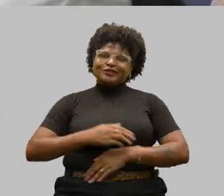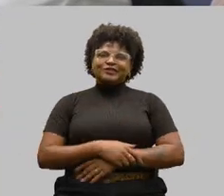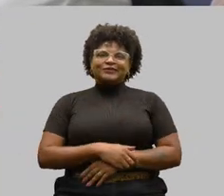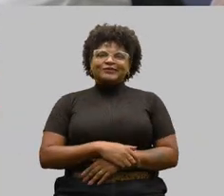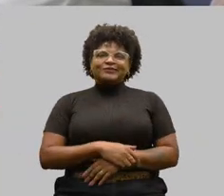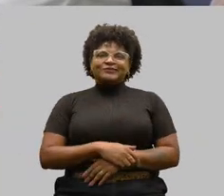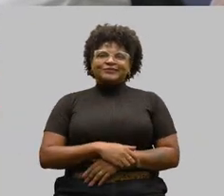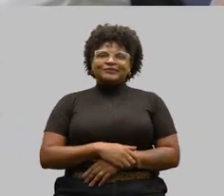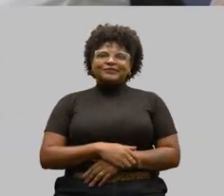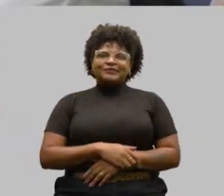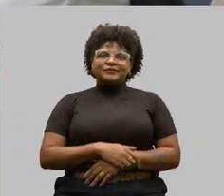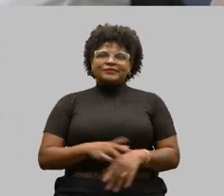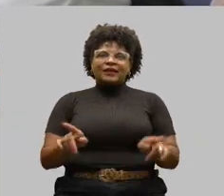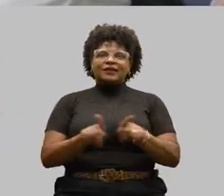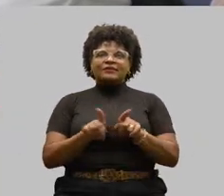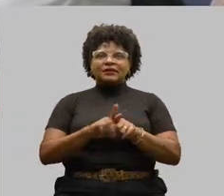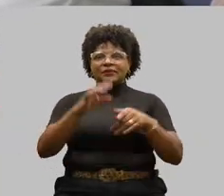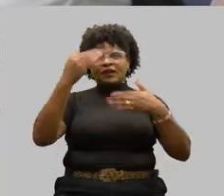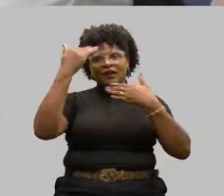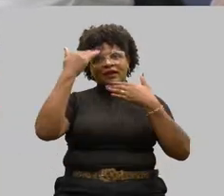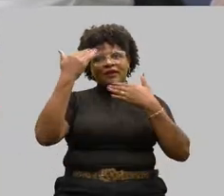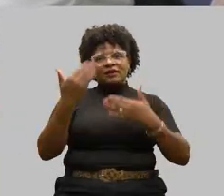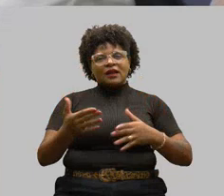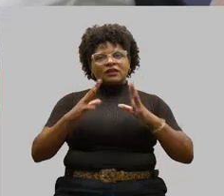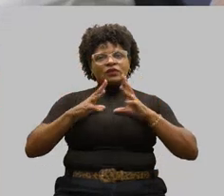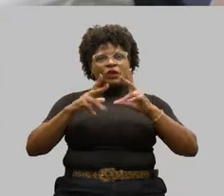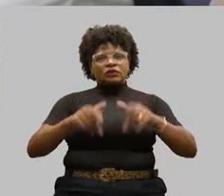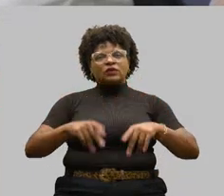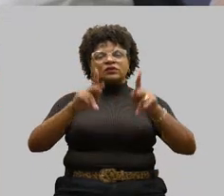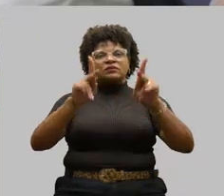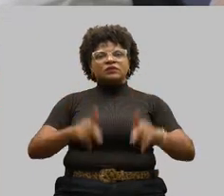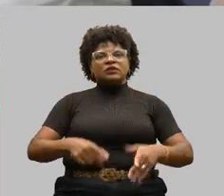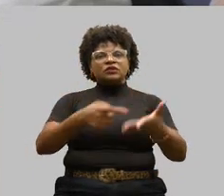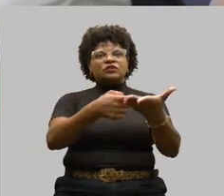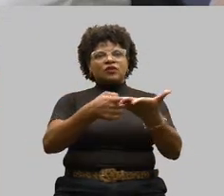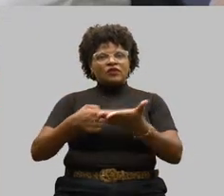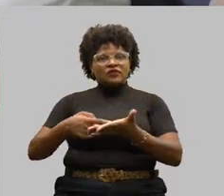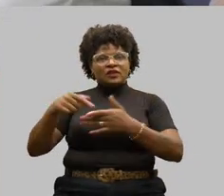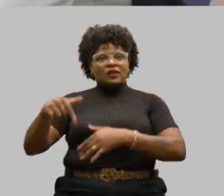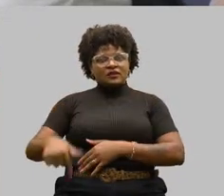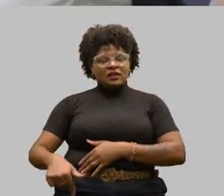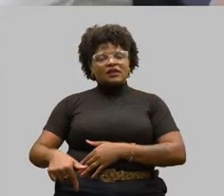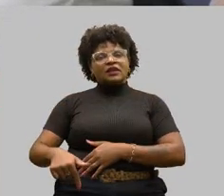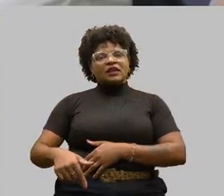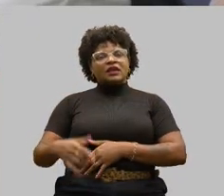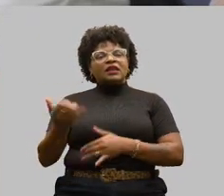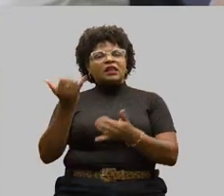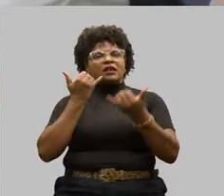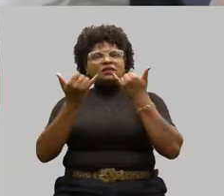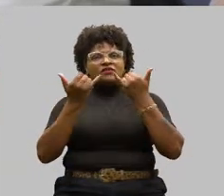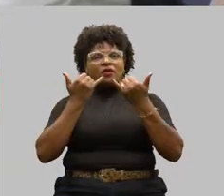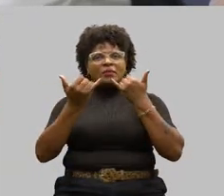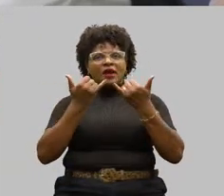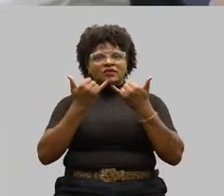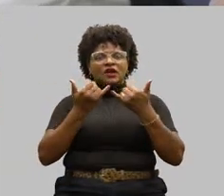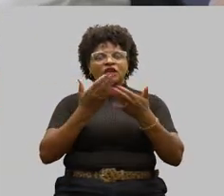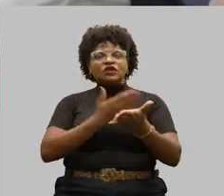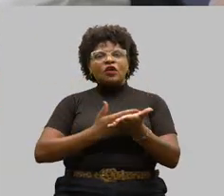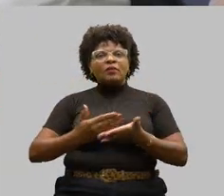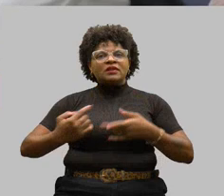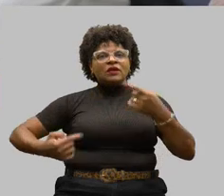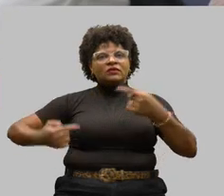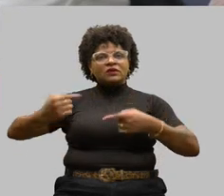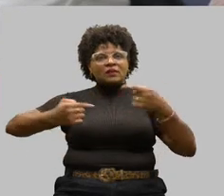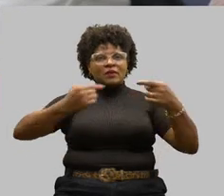agradecer a todos os convidados pelas informações prestadas e dar início aos debates